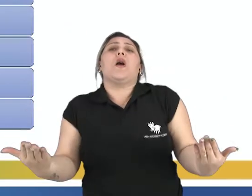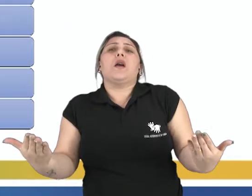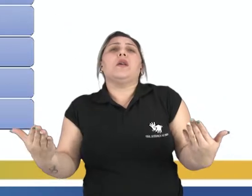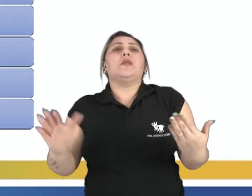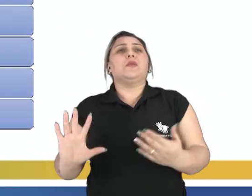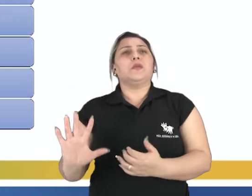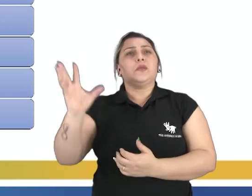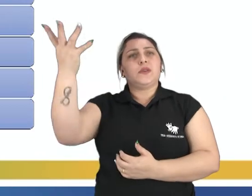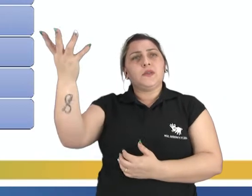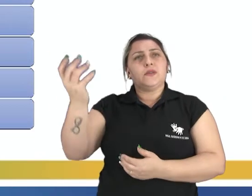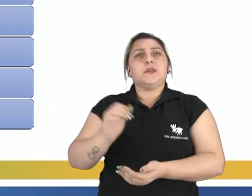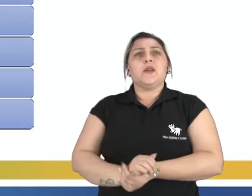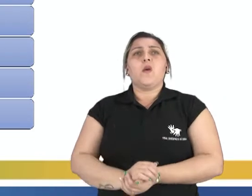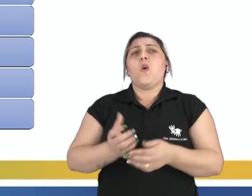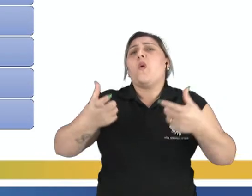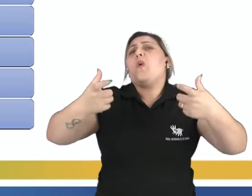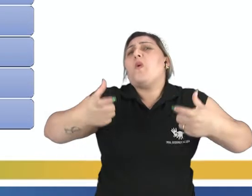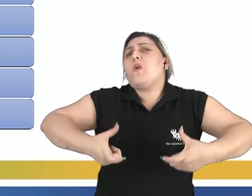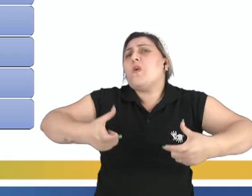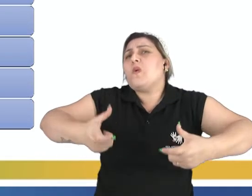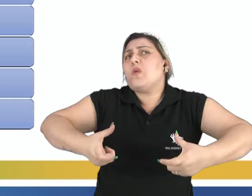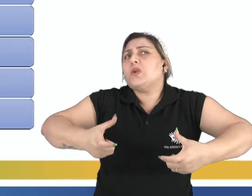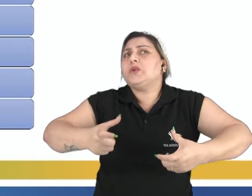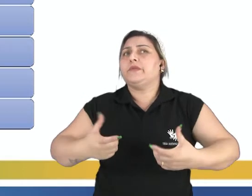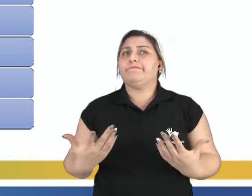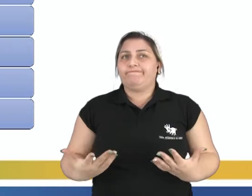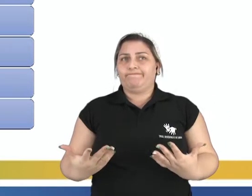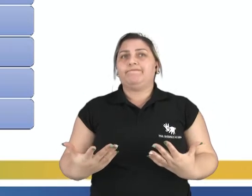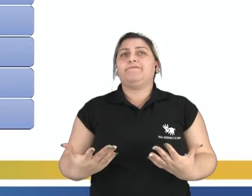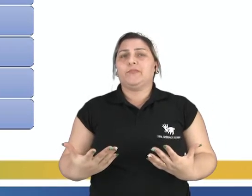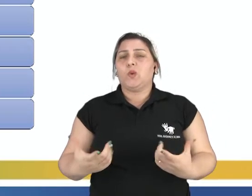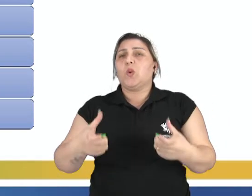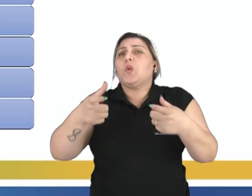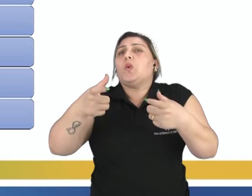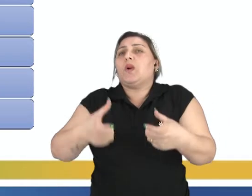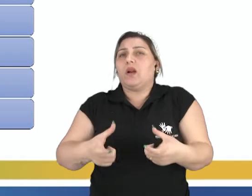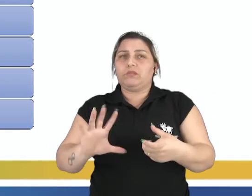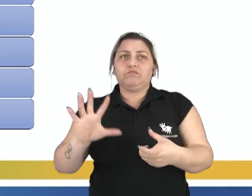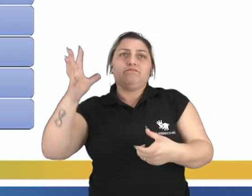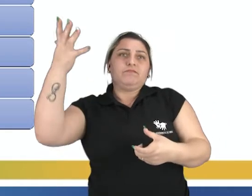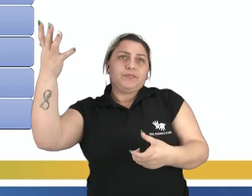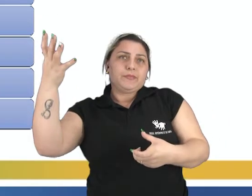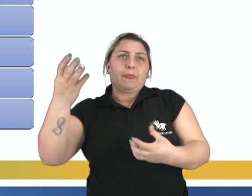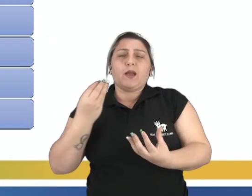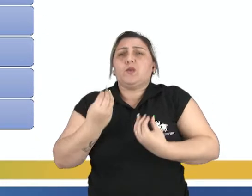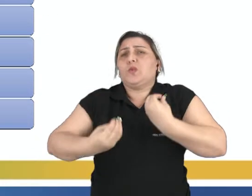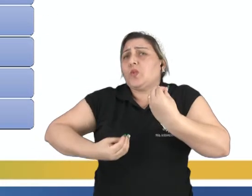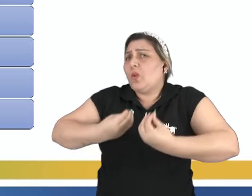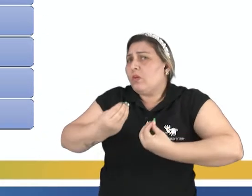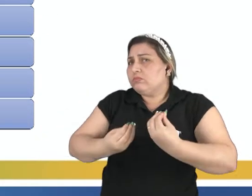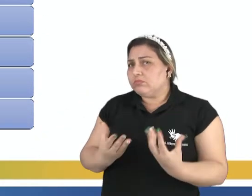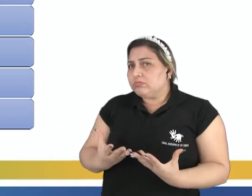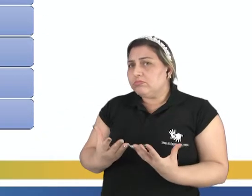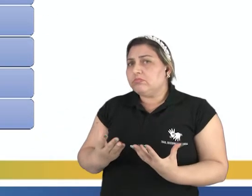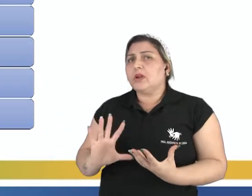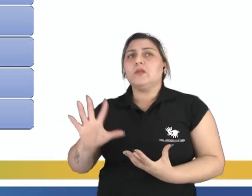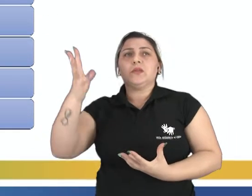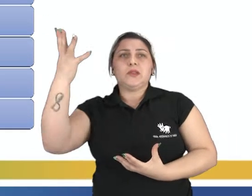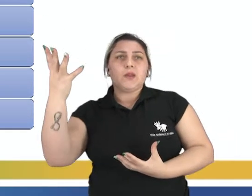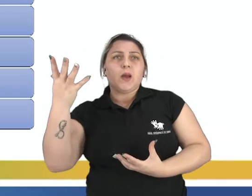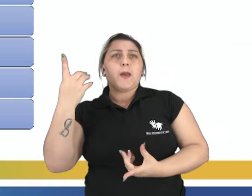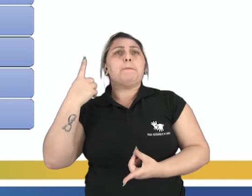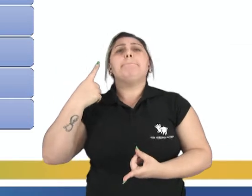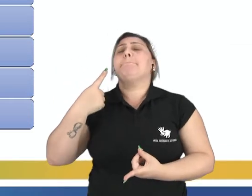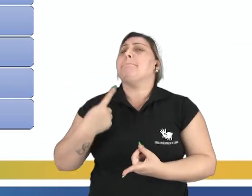aconteceu, tá? Quando aconteceu, onde, né, o local onde aconteceu aquele episódio, como